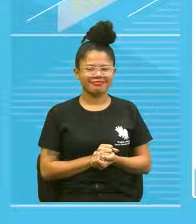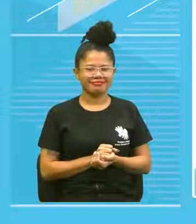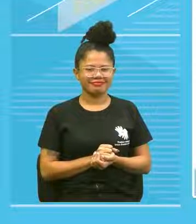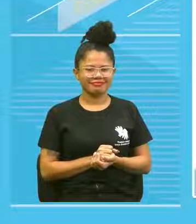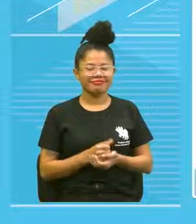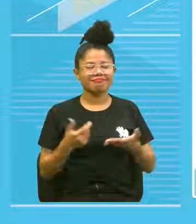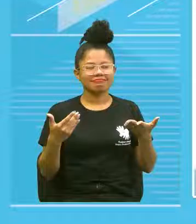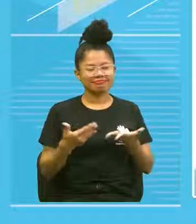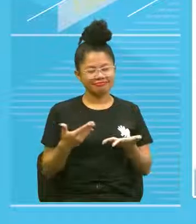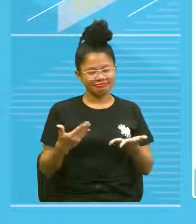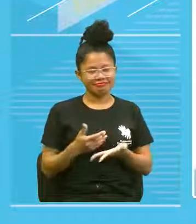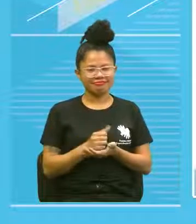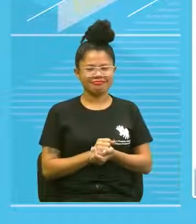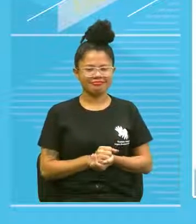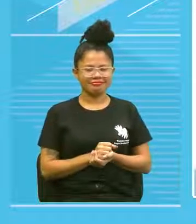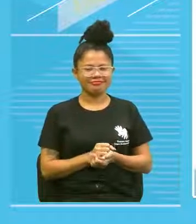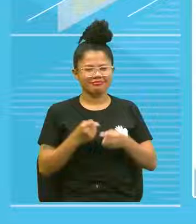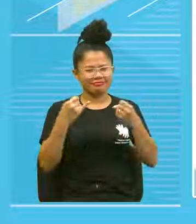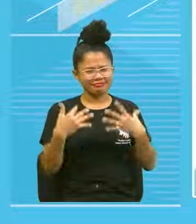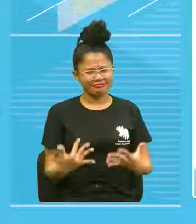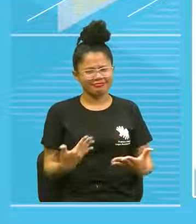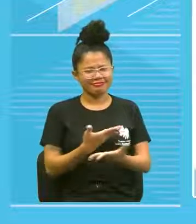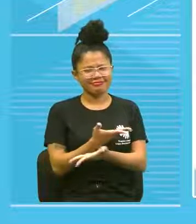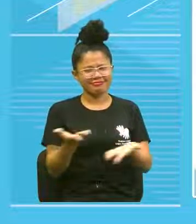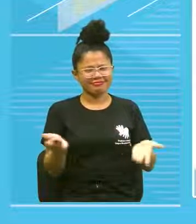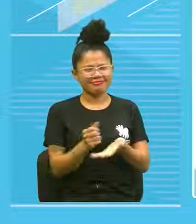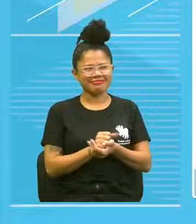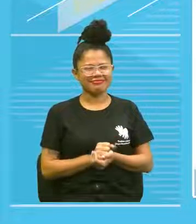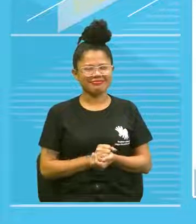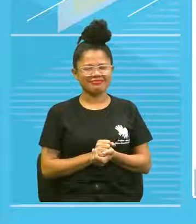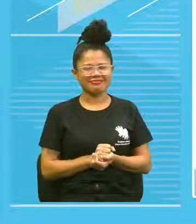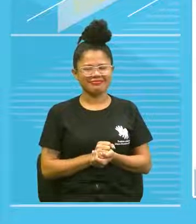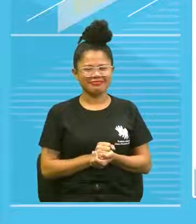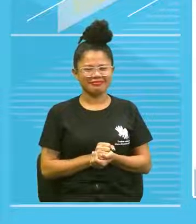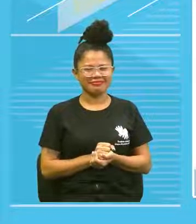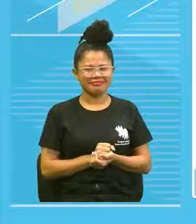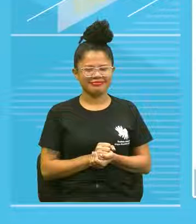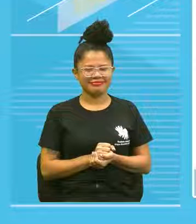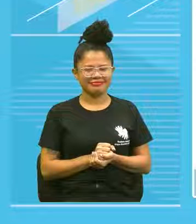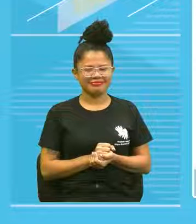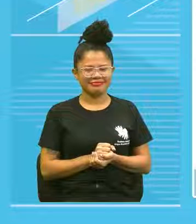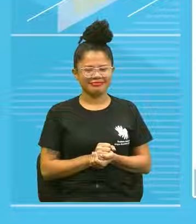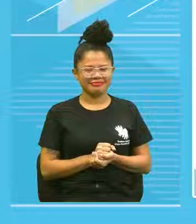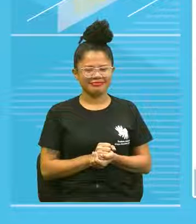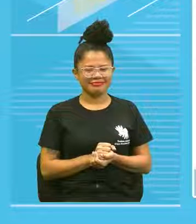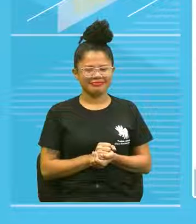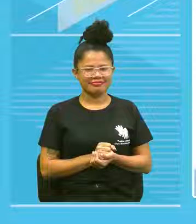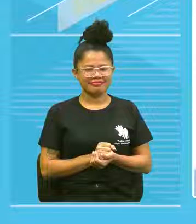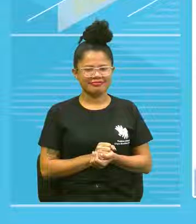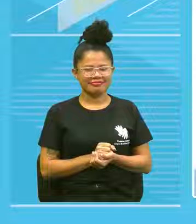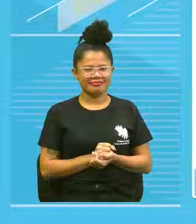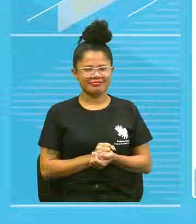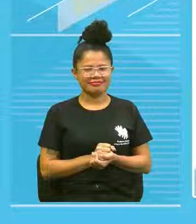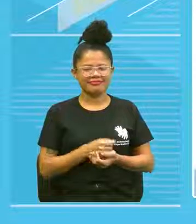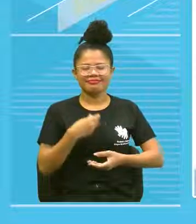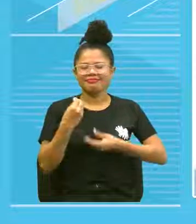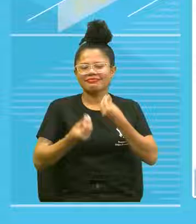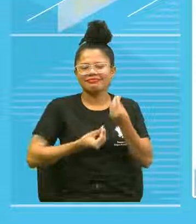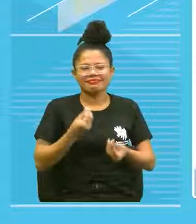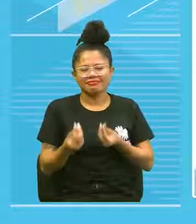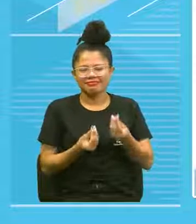agora eu vou explicar para os três e como são